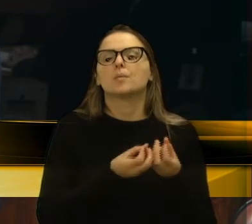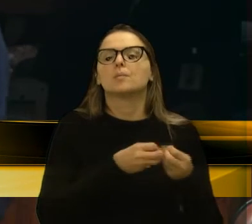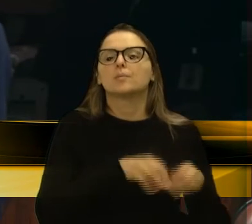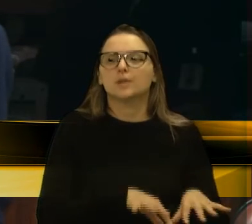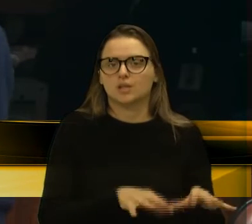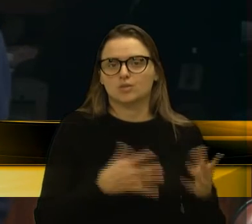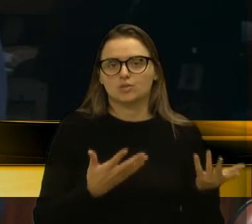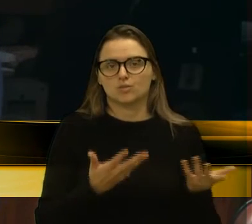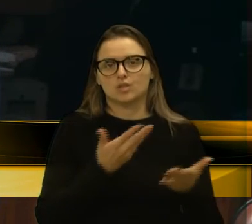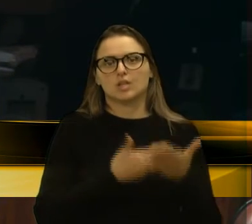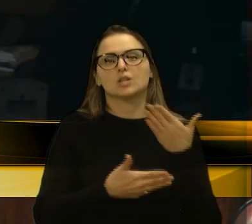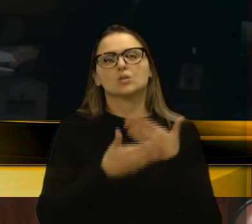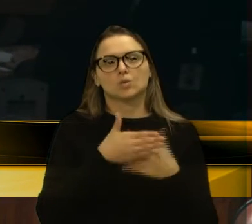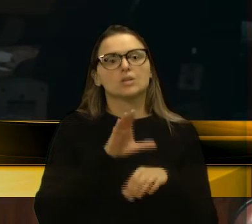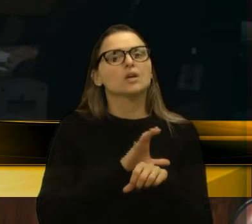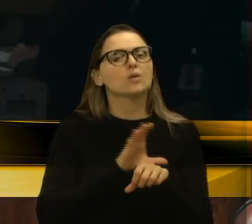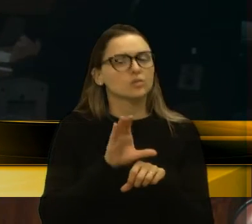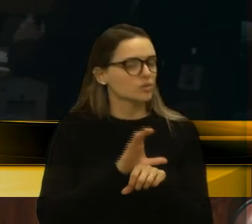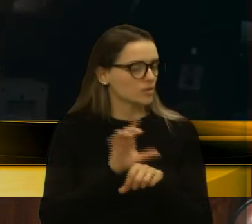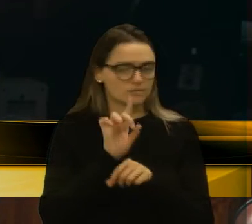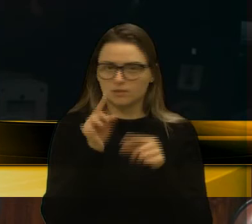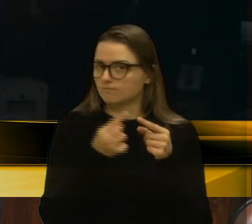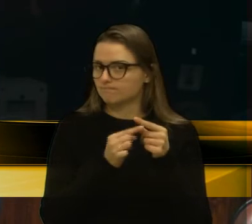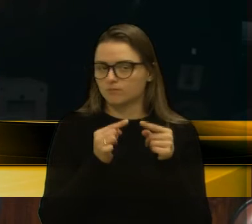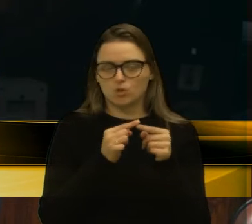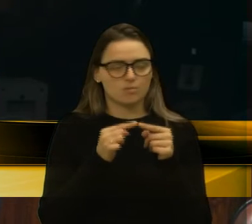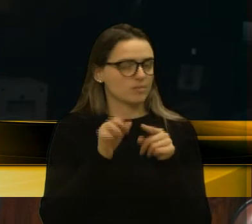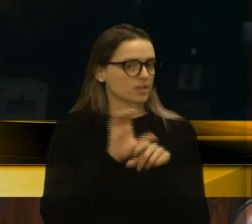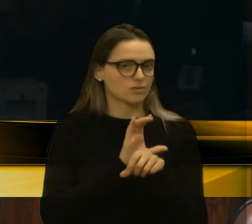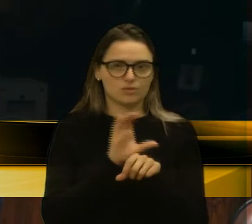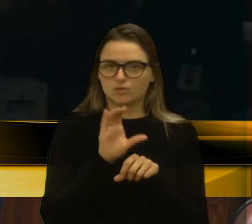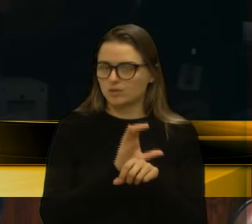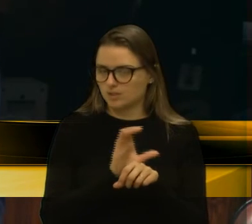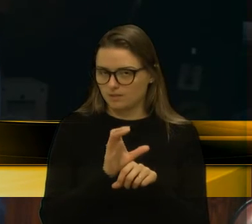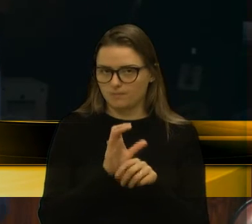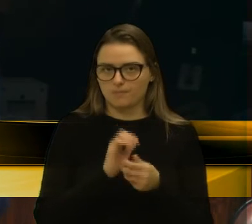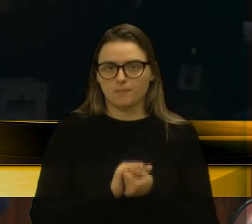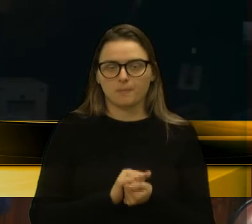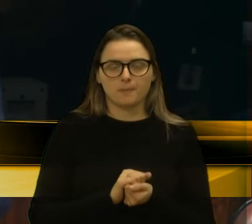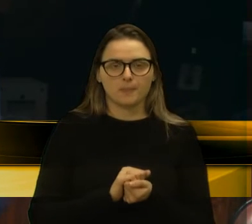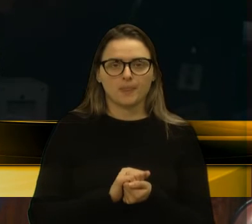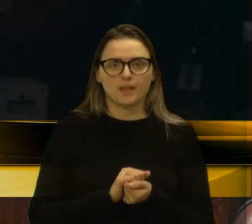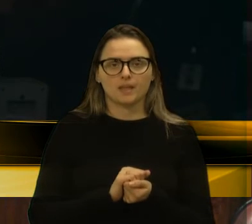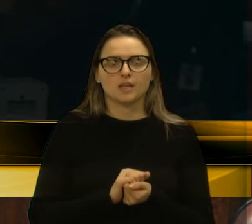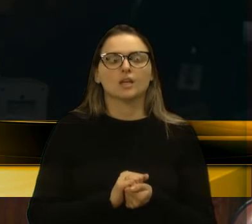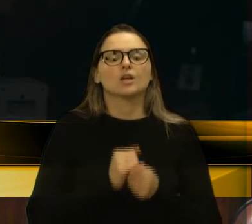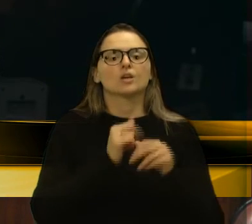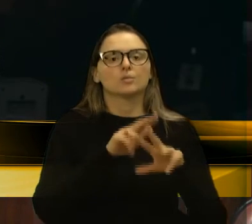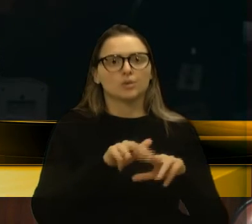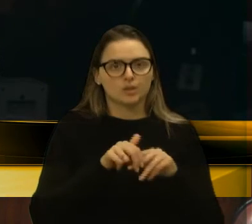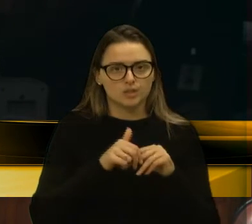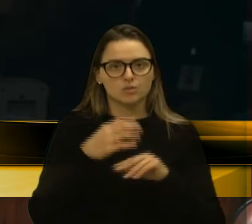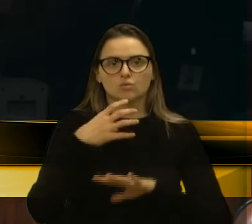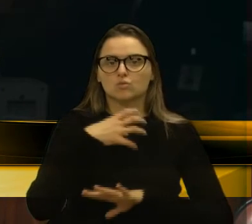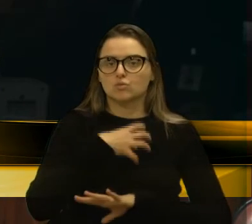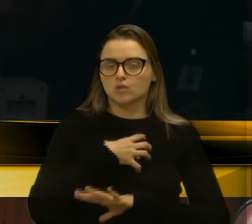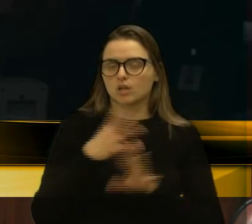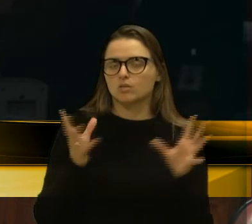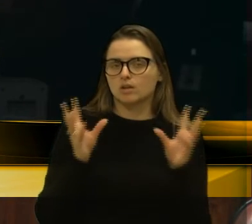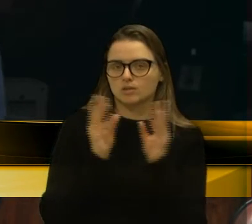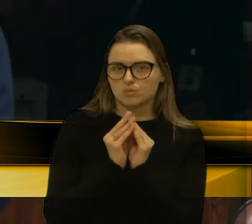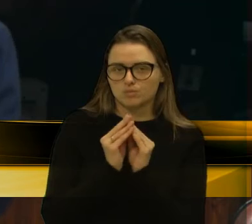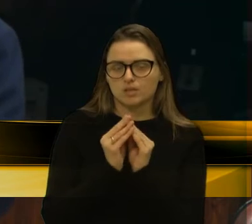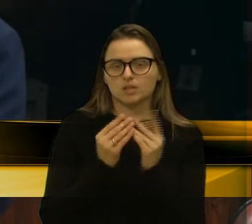as garantias constitucionais. Então, isso é preocupante. Então, eu, diante do exposto, de uma forma assim muito resumida,